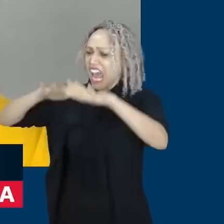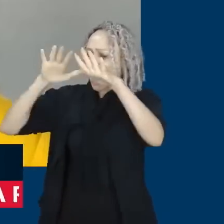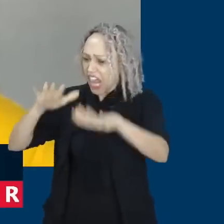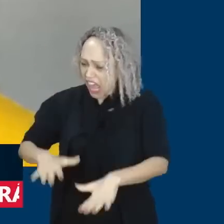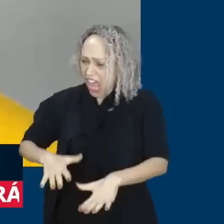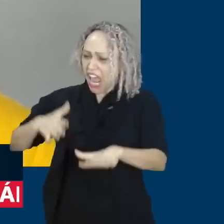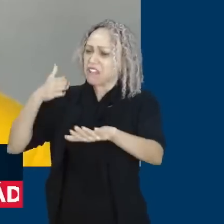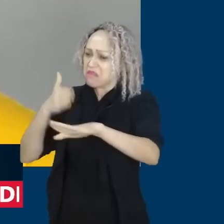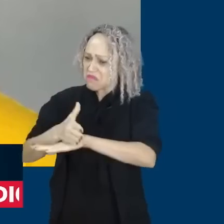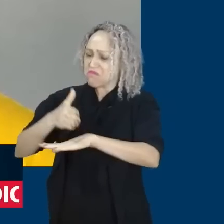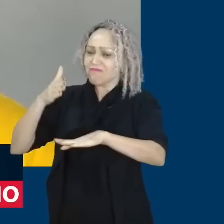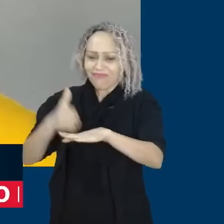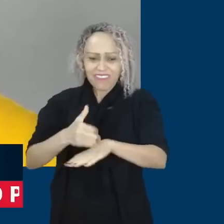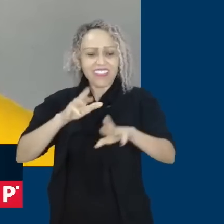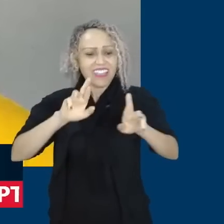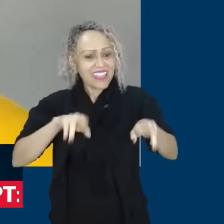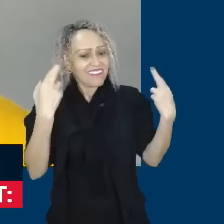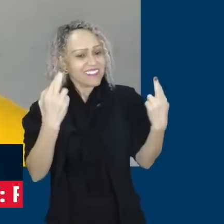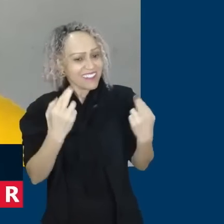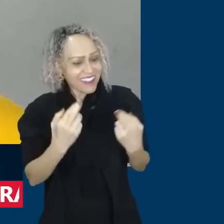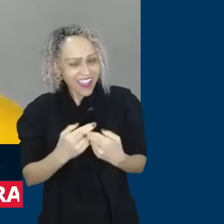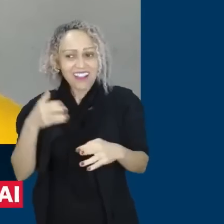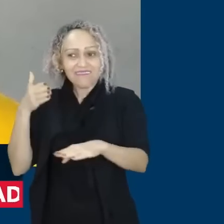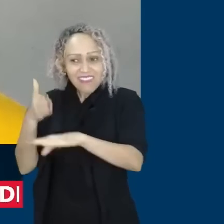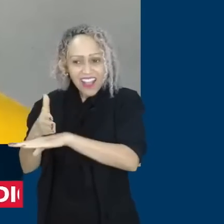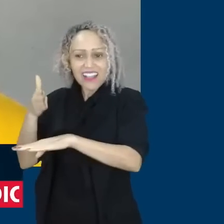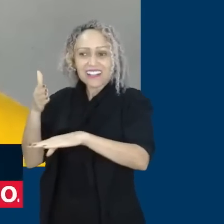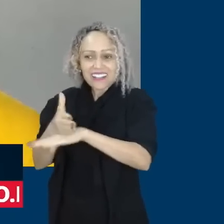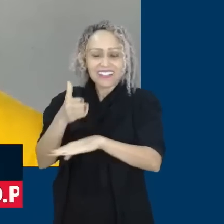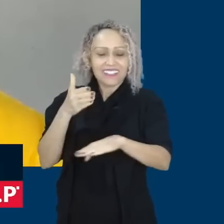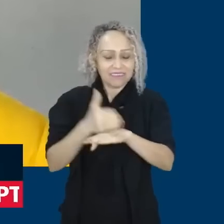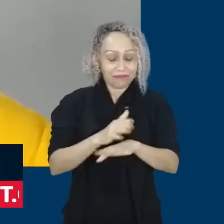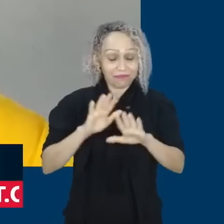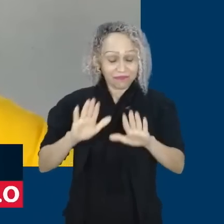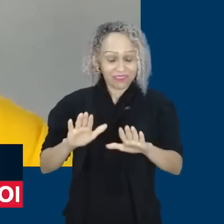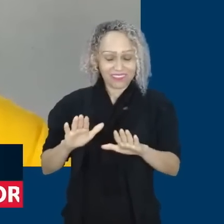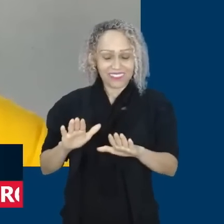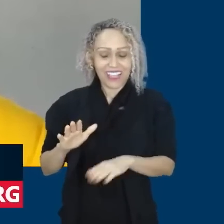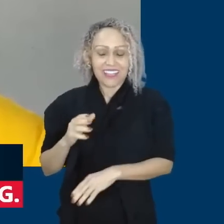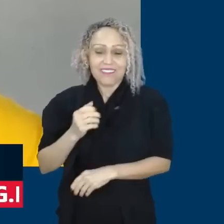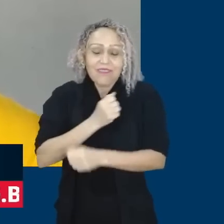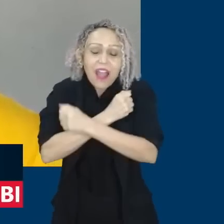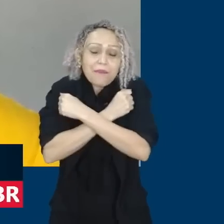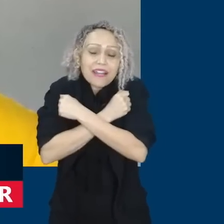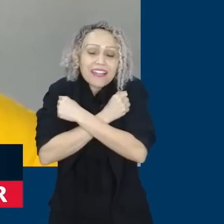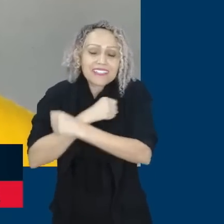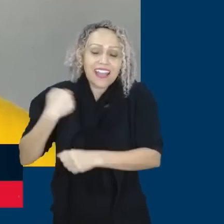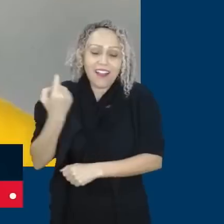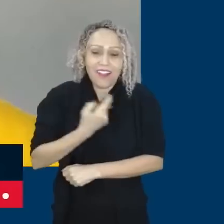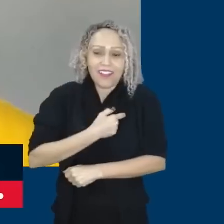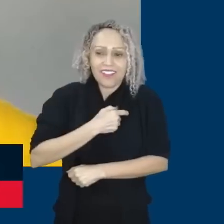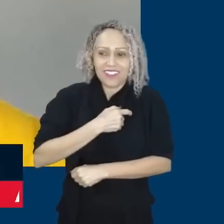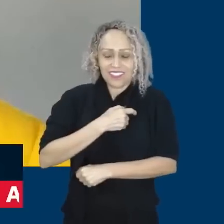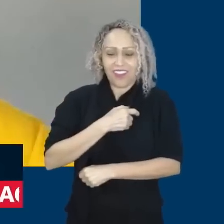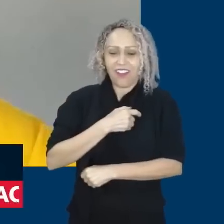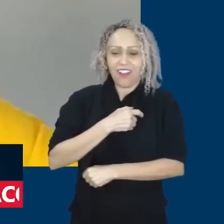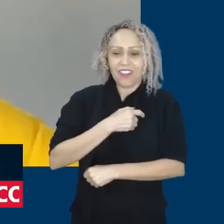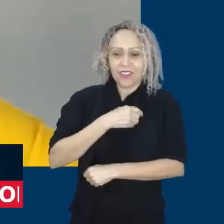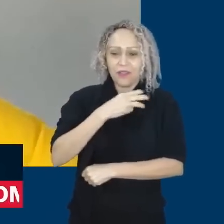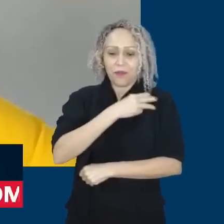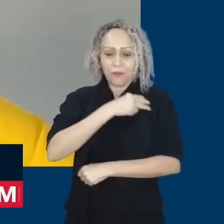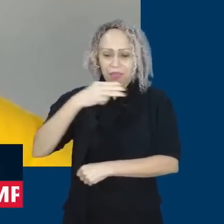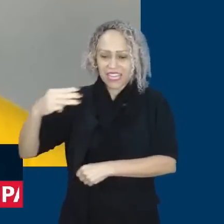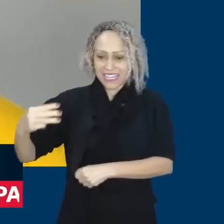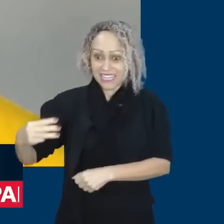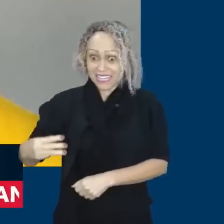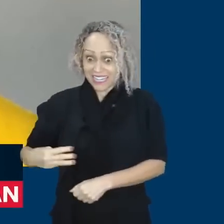aqui, conversando com vocês. Aliás, um abraço ao nosso ministro e que está aí também ajudando